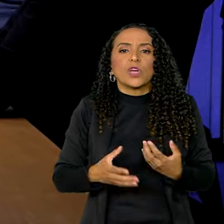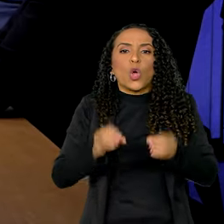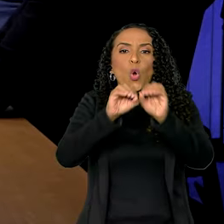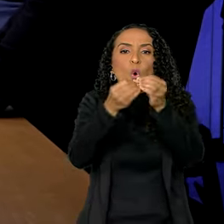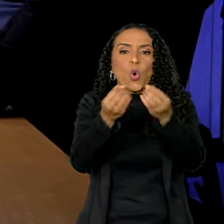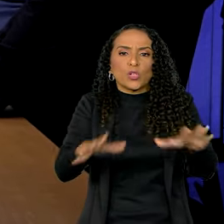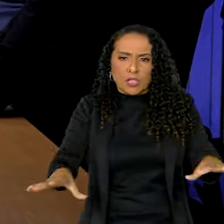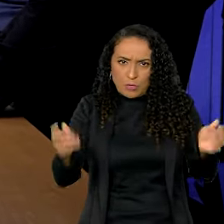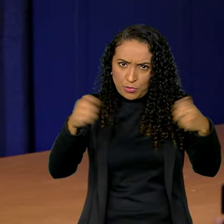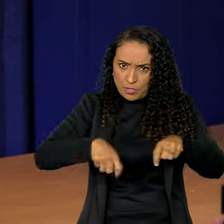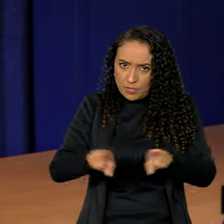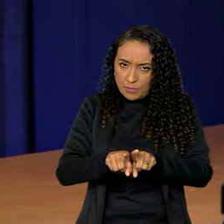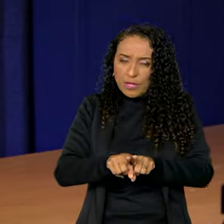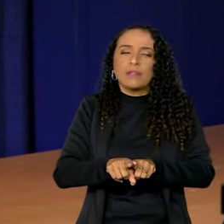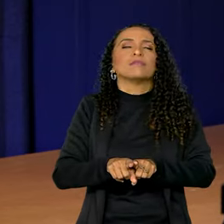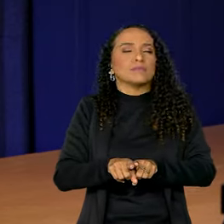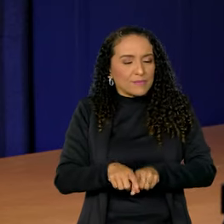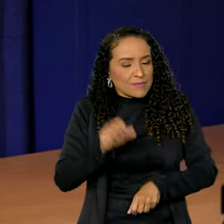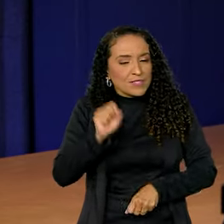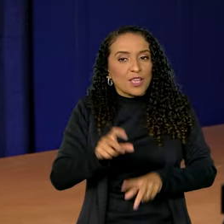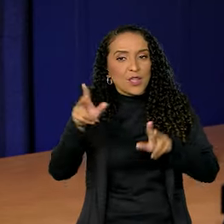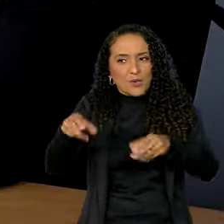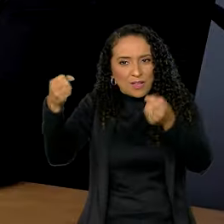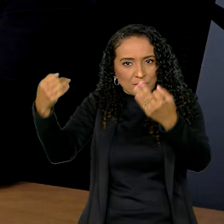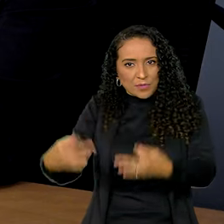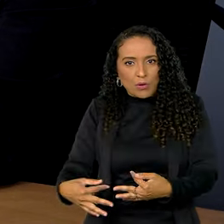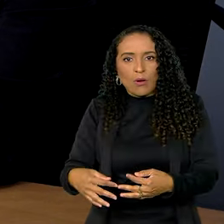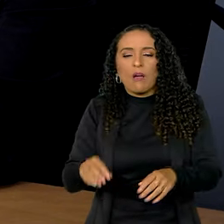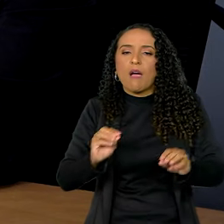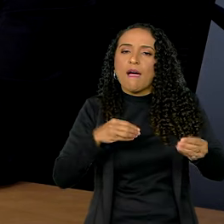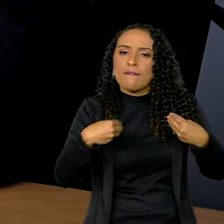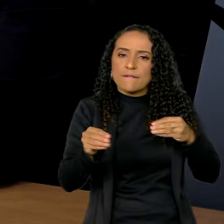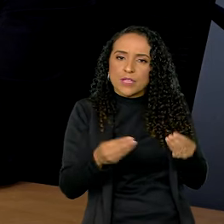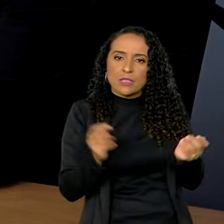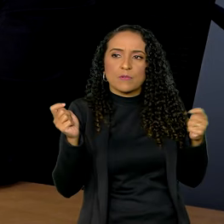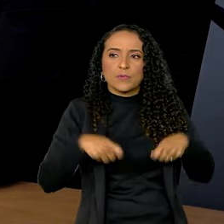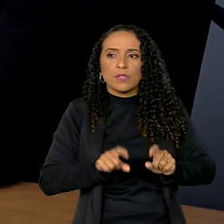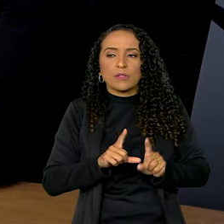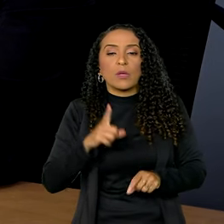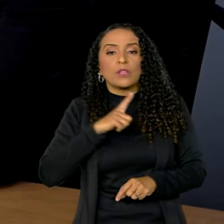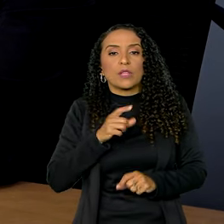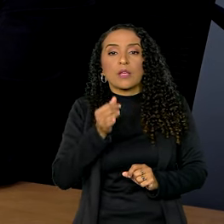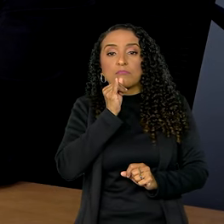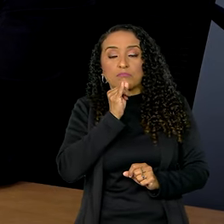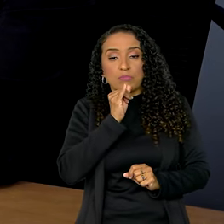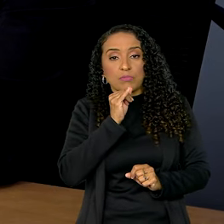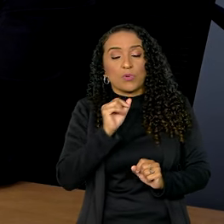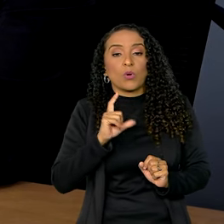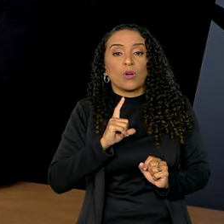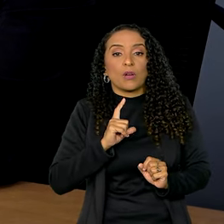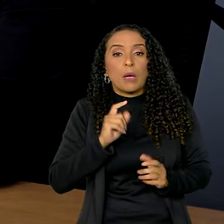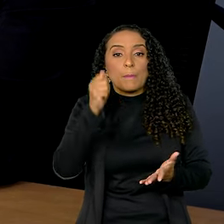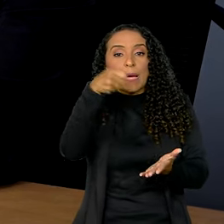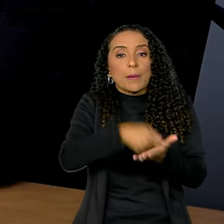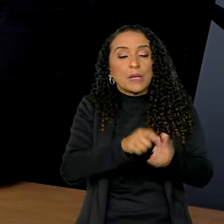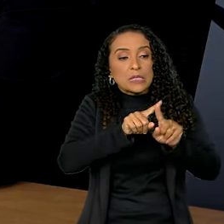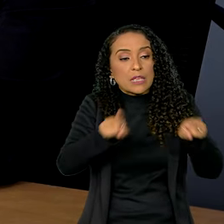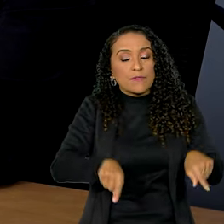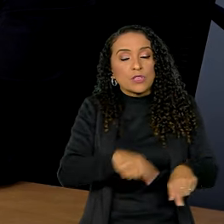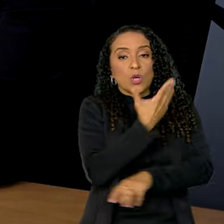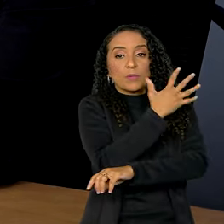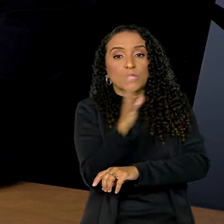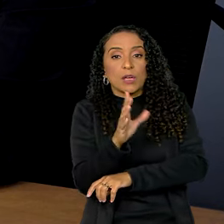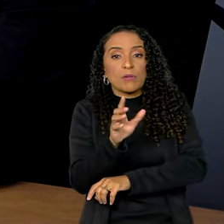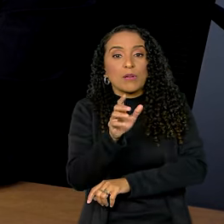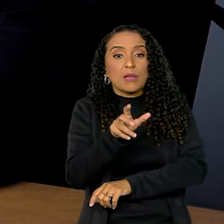oceanos é possível é como a Angélica falou é bem flexível né então a gente tem um exemplo de pagamento por serviço ambiental